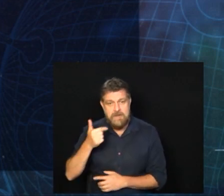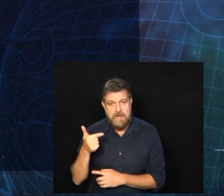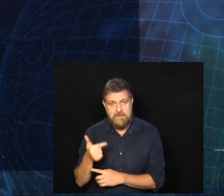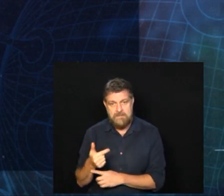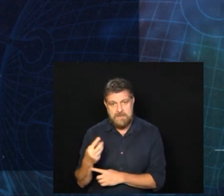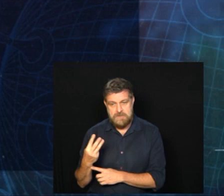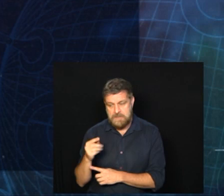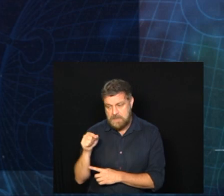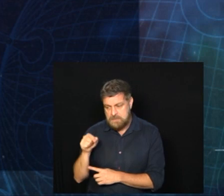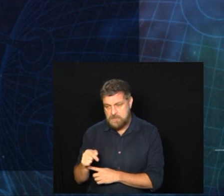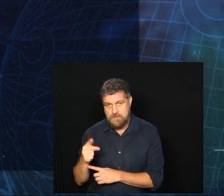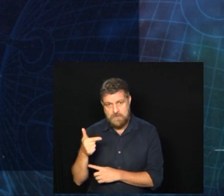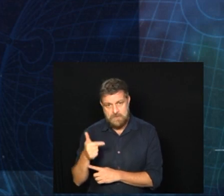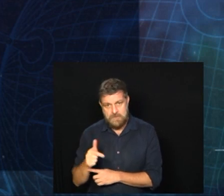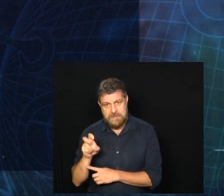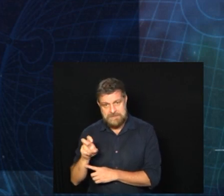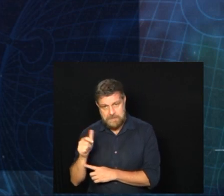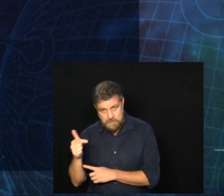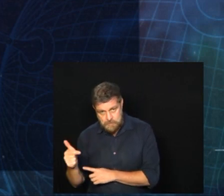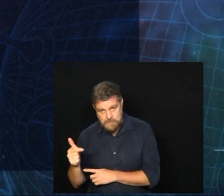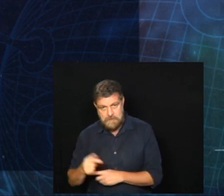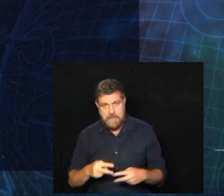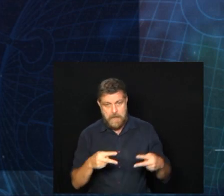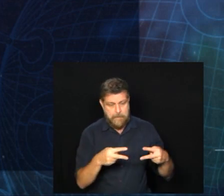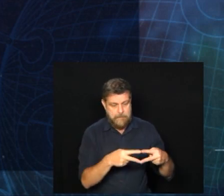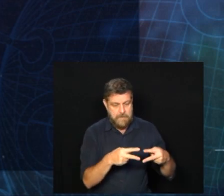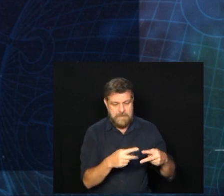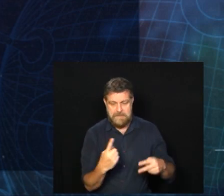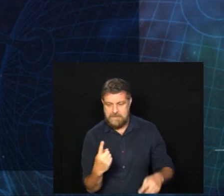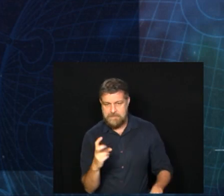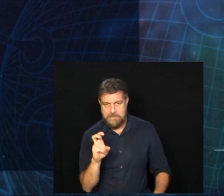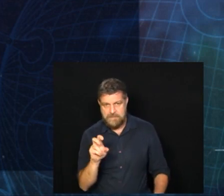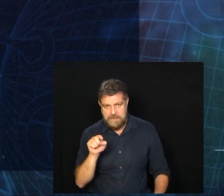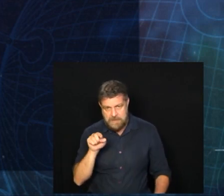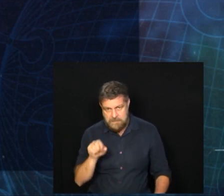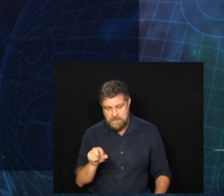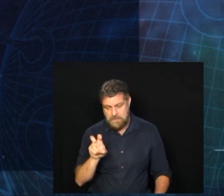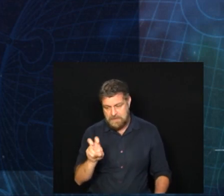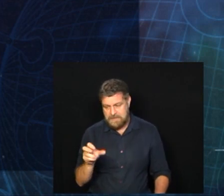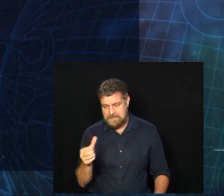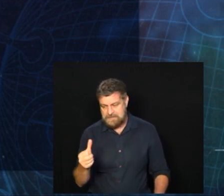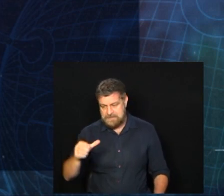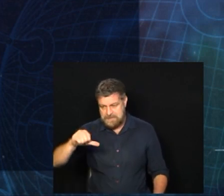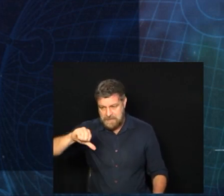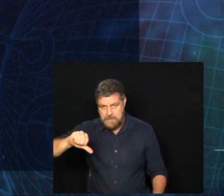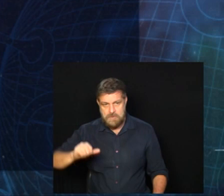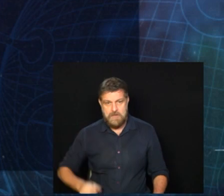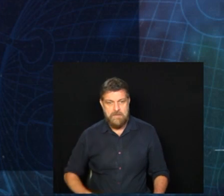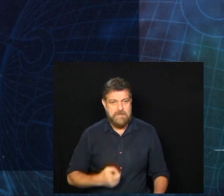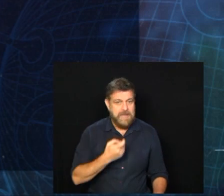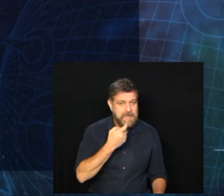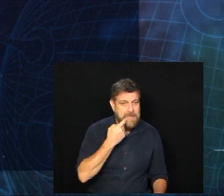23.252, Paulínia, 15.569 casos Itatiba,